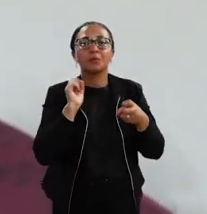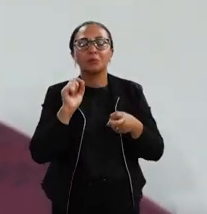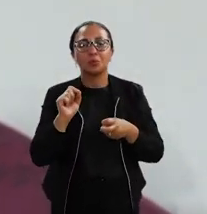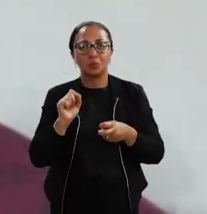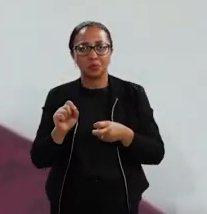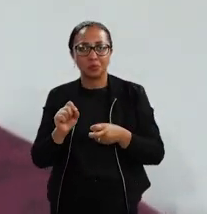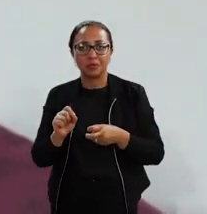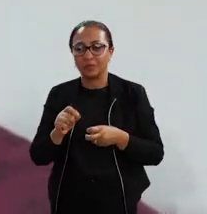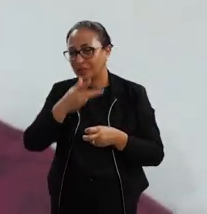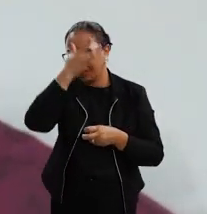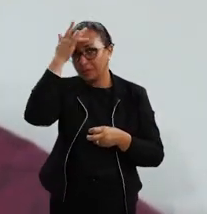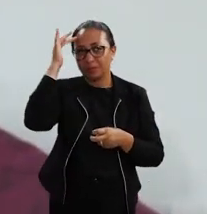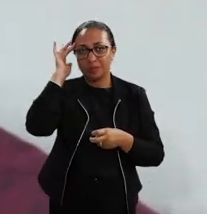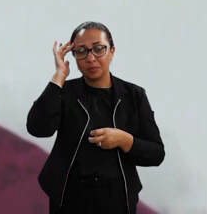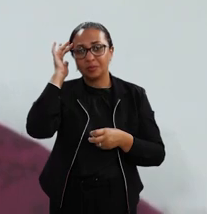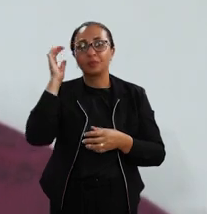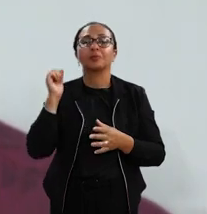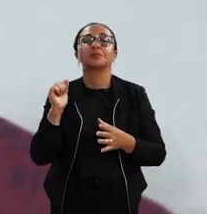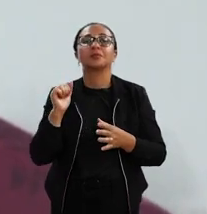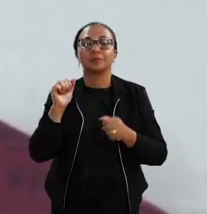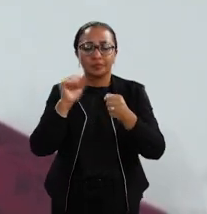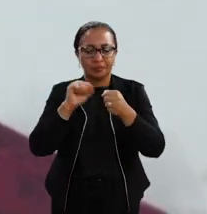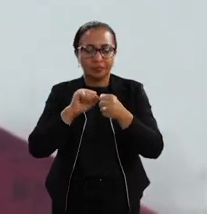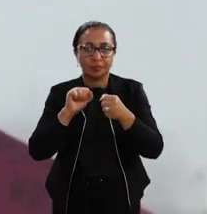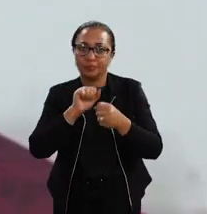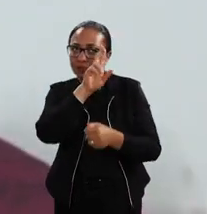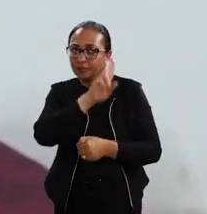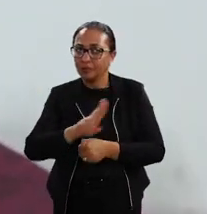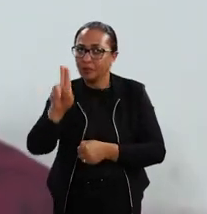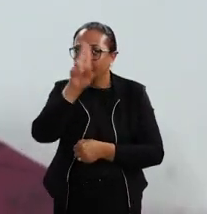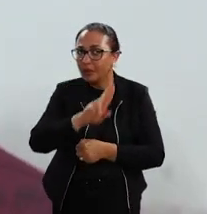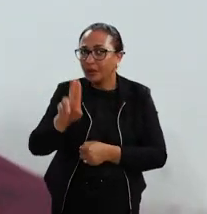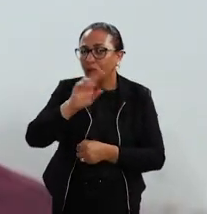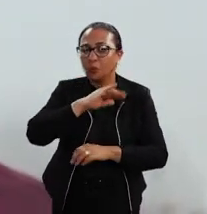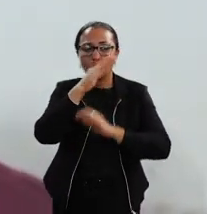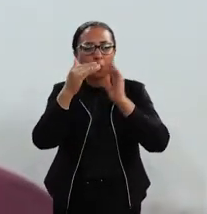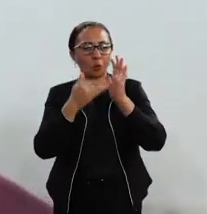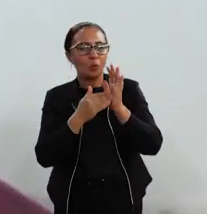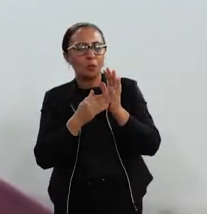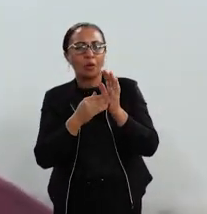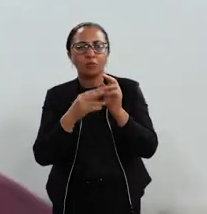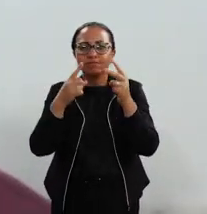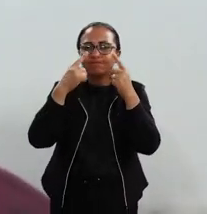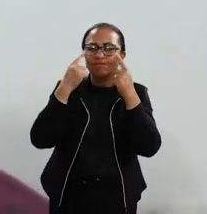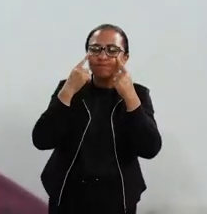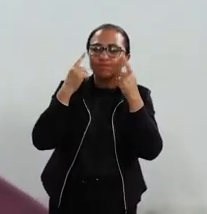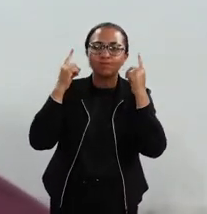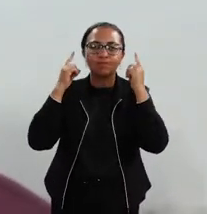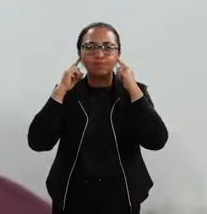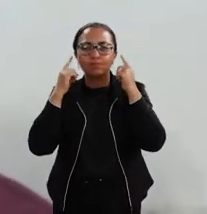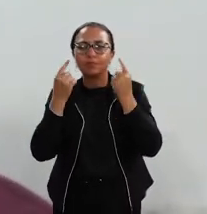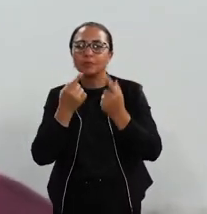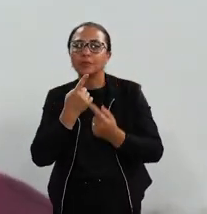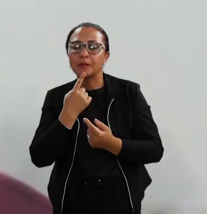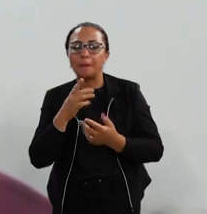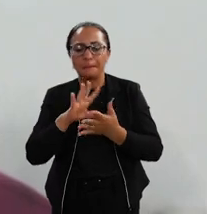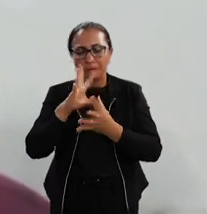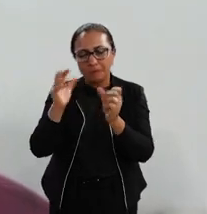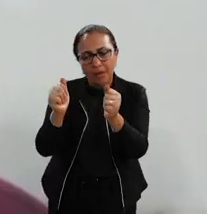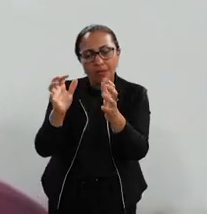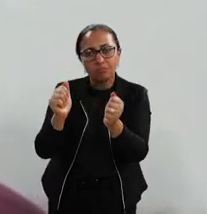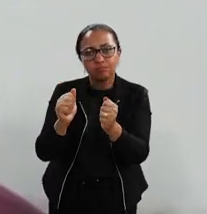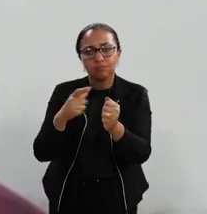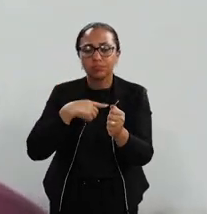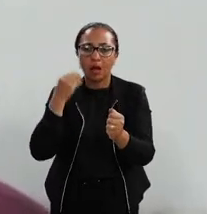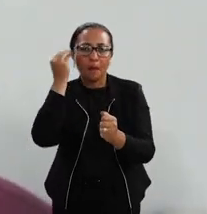percebemos que as pessoas que fazem uso de todos os sentidos, eles têm uma